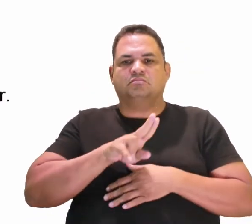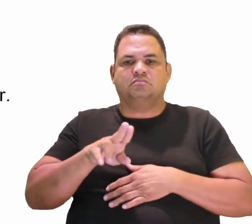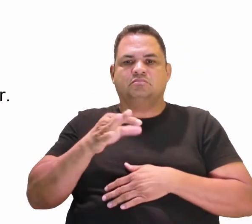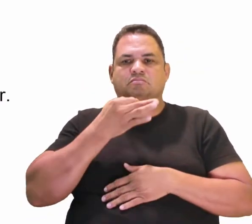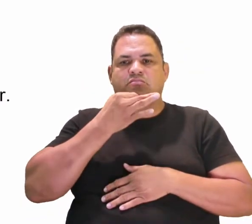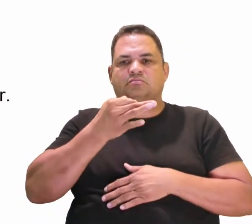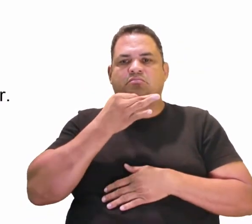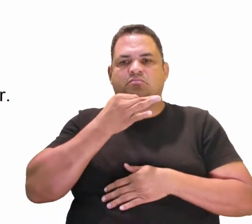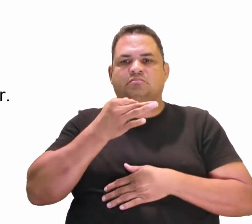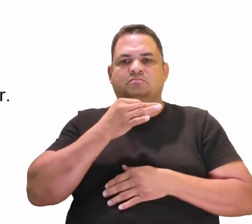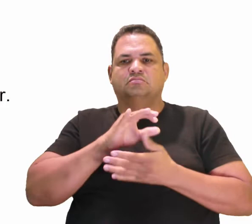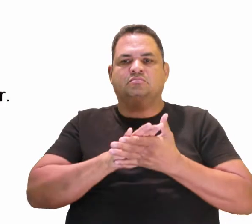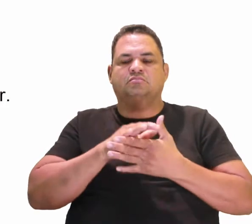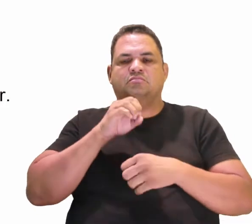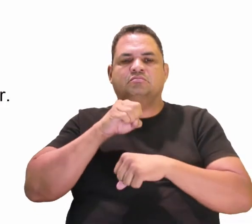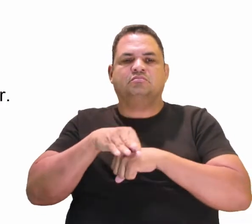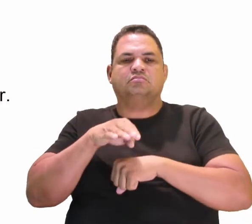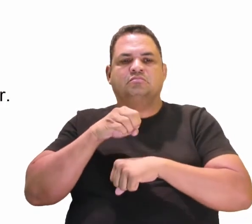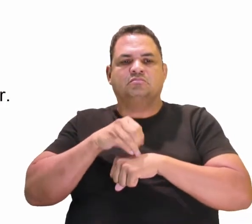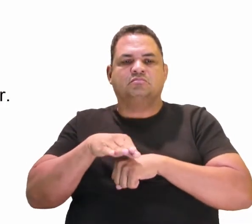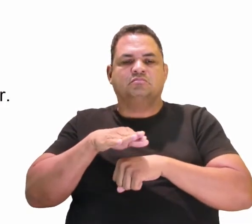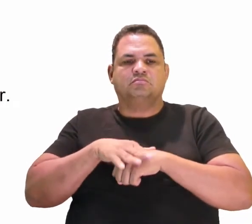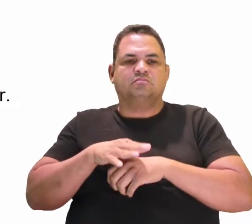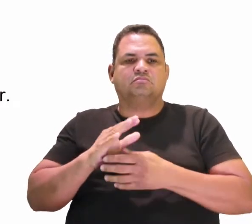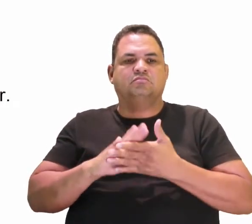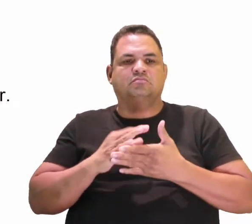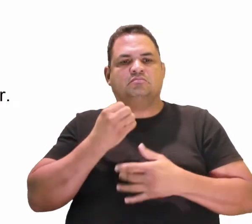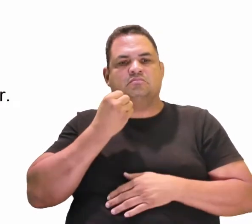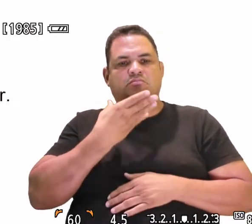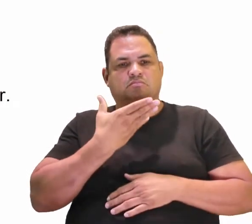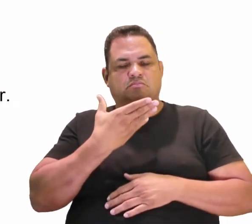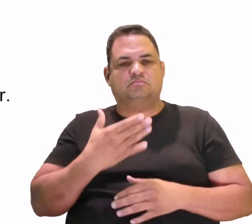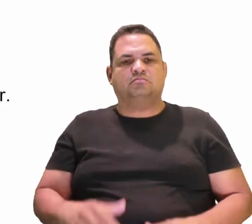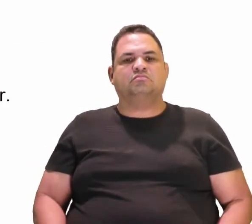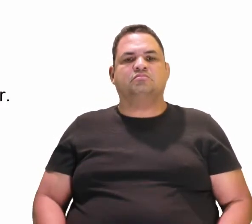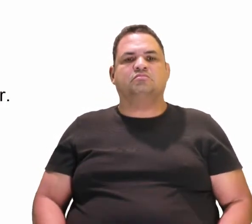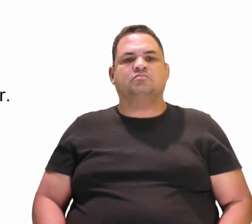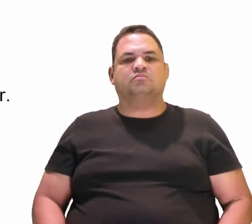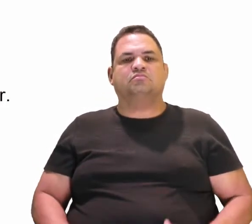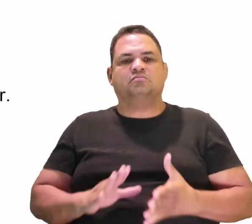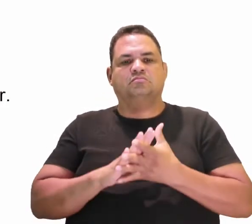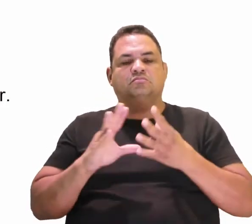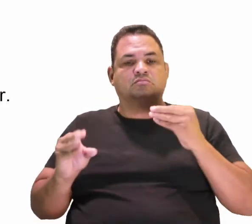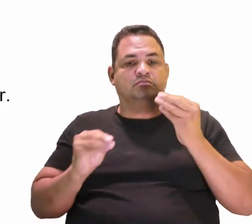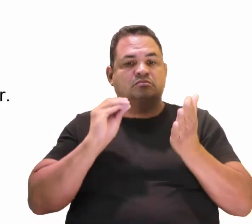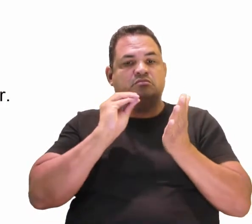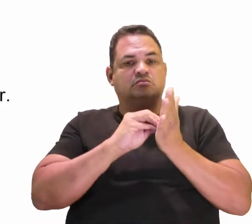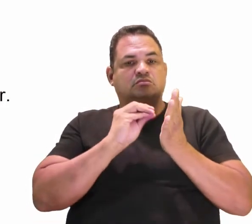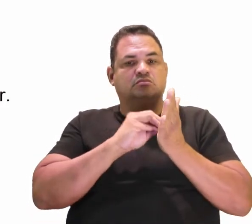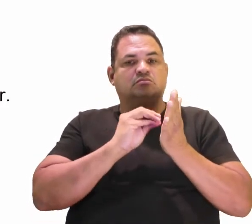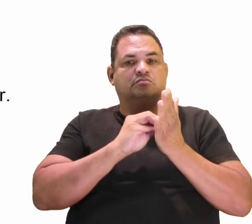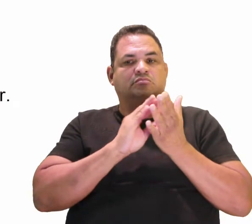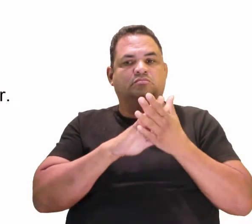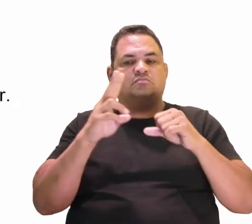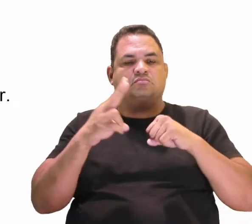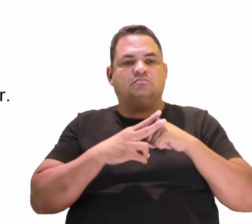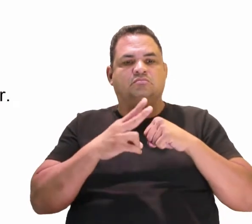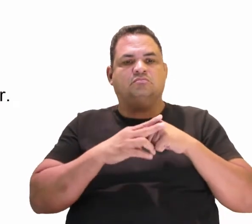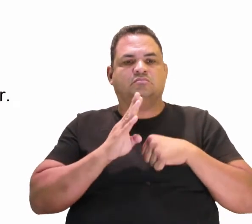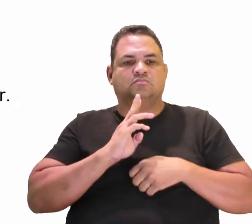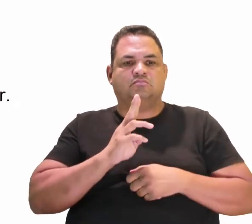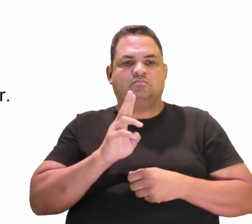usado para dar sugestões e dicas úteis. Complete as sentenças abaixo com os verbos